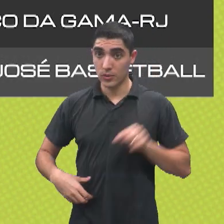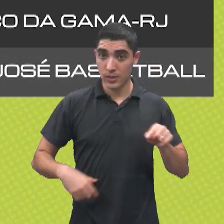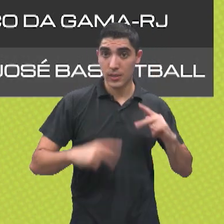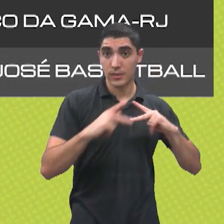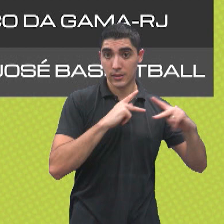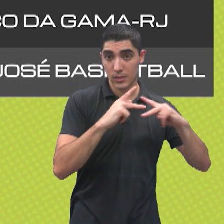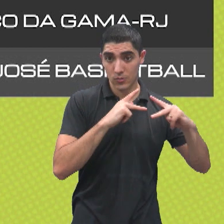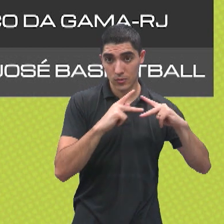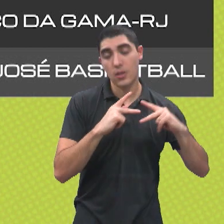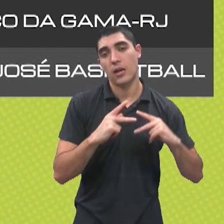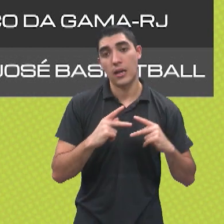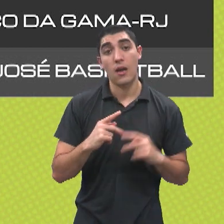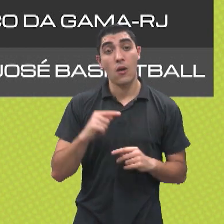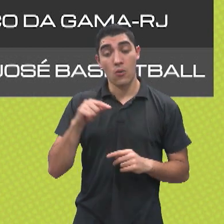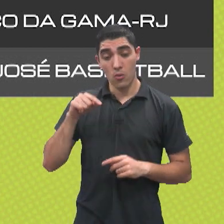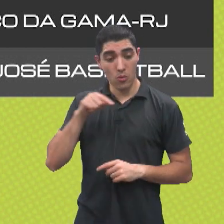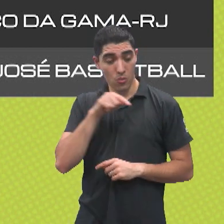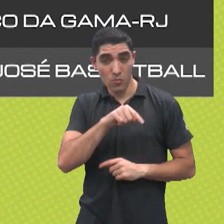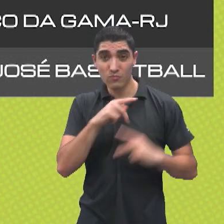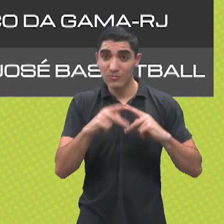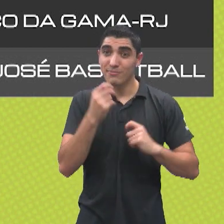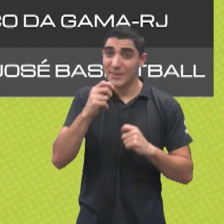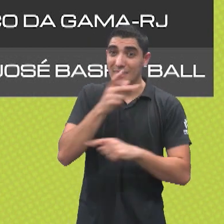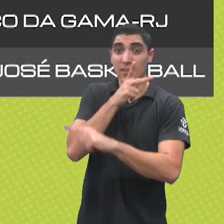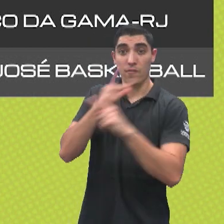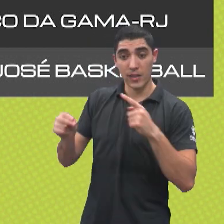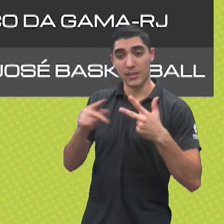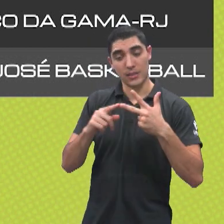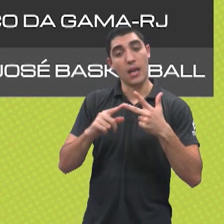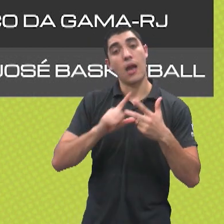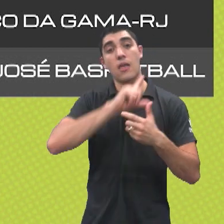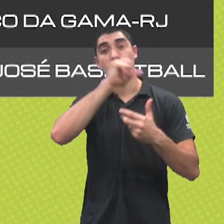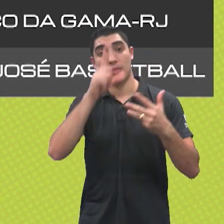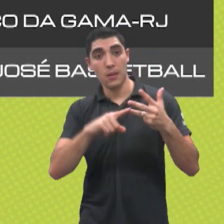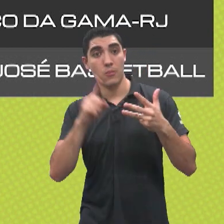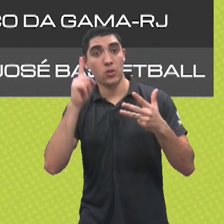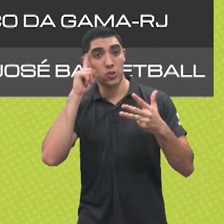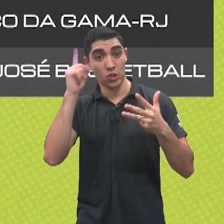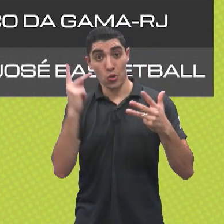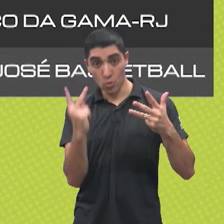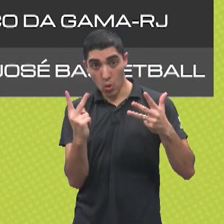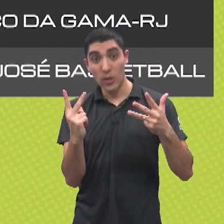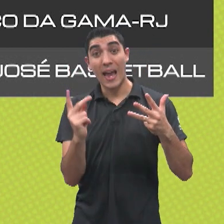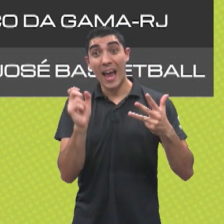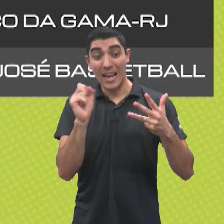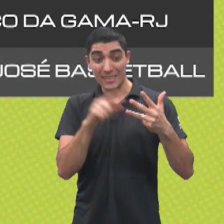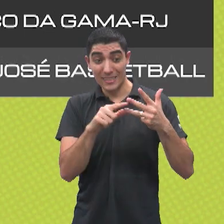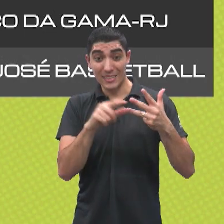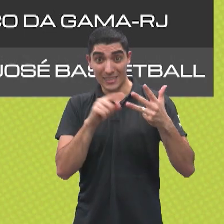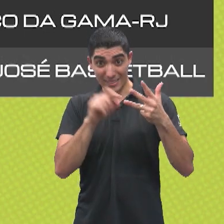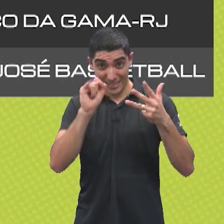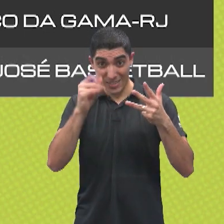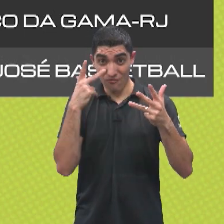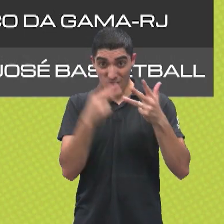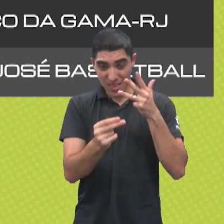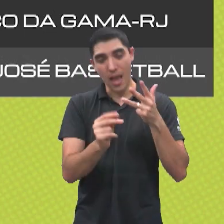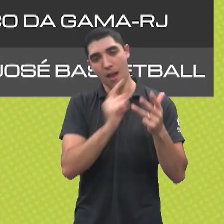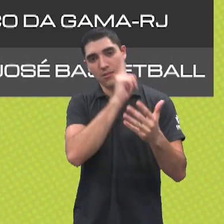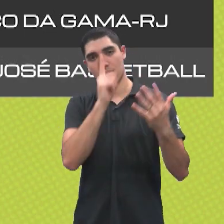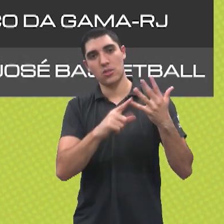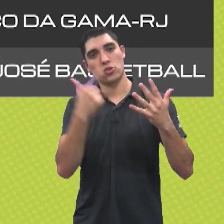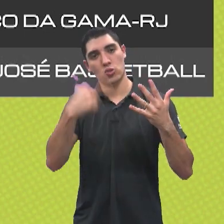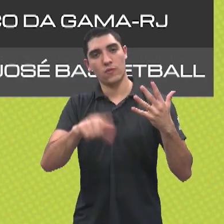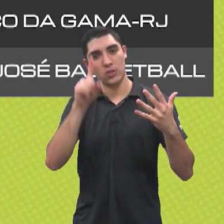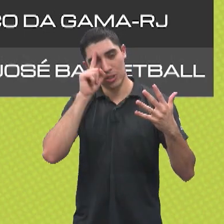para trazer para o 4º jogo no dia 2 aqui e ainda, se possível, mandar o 5º jogo novamente para o ginásio de São Januário, mas